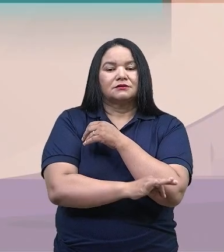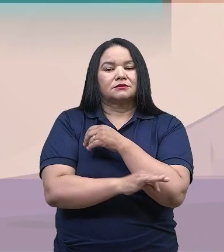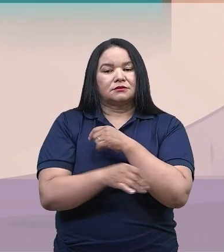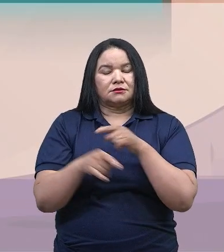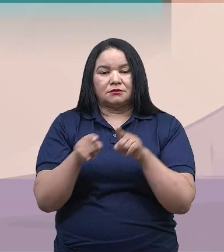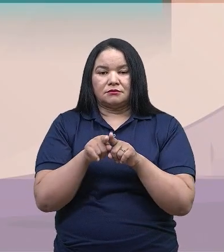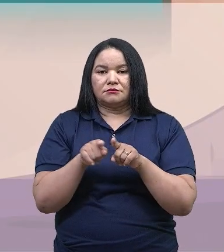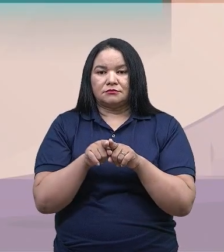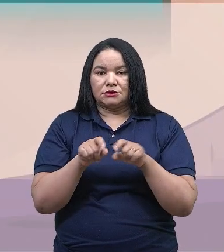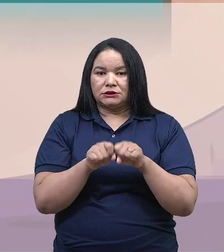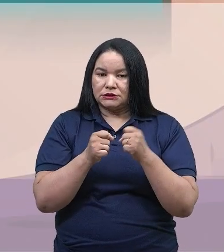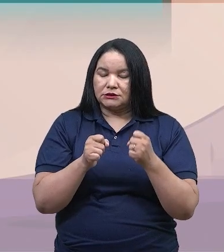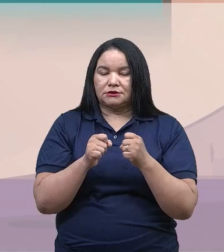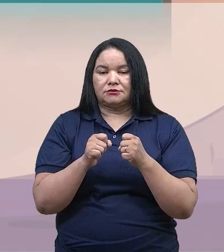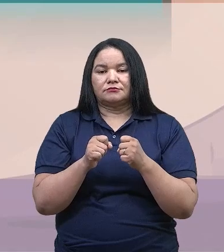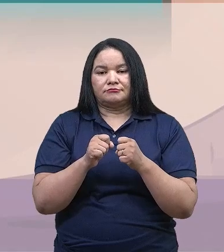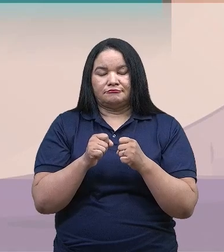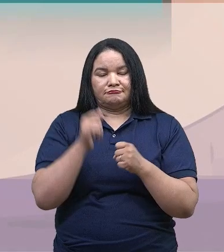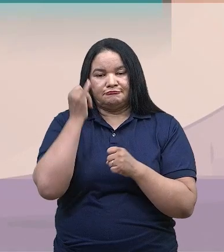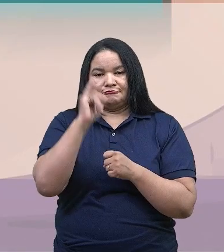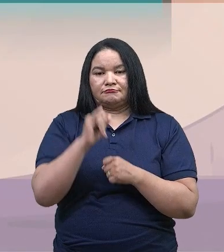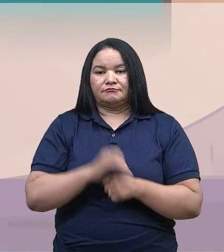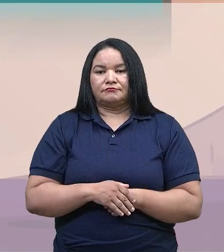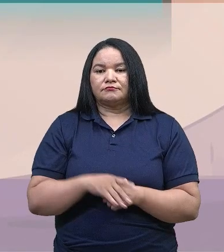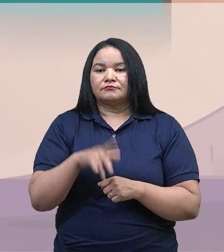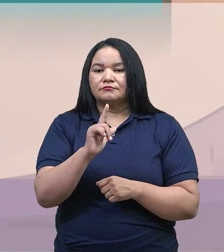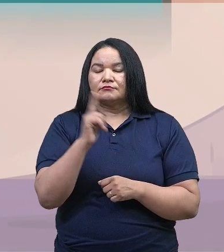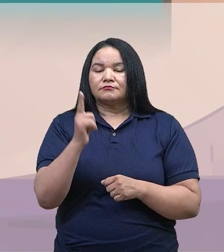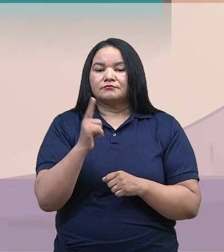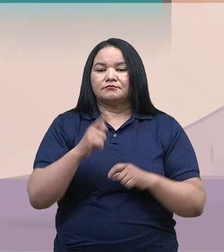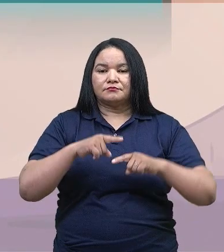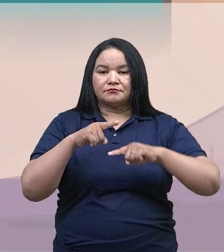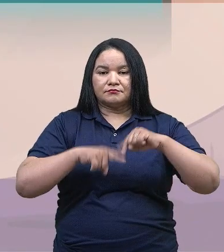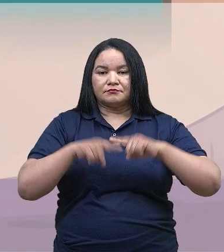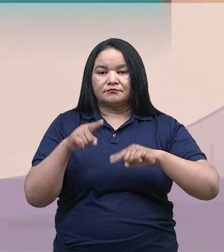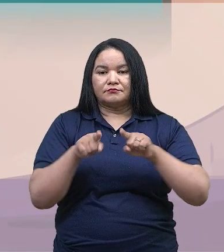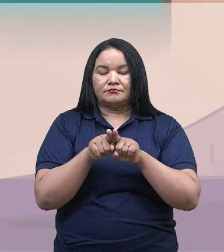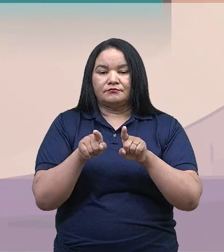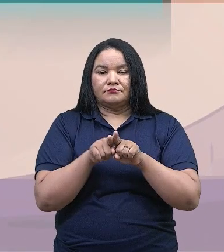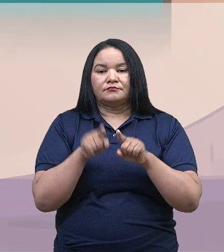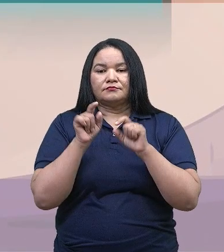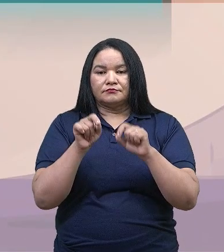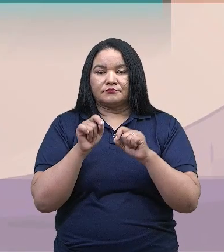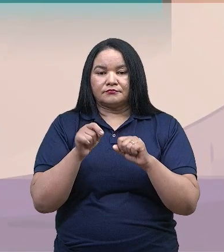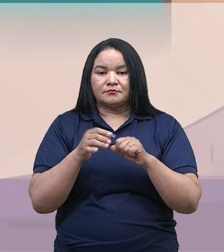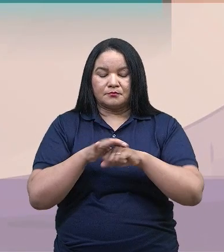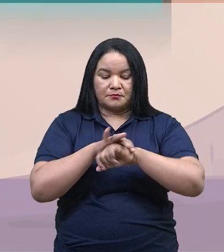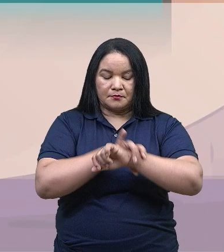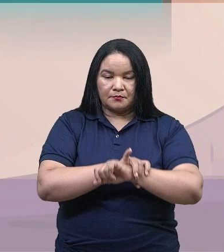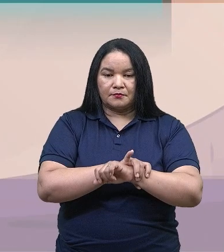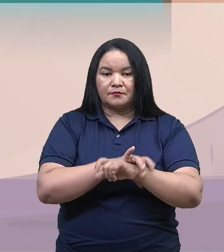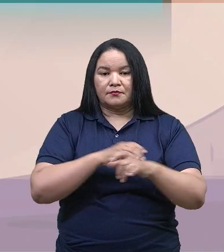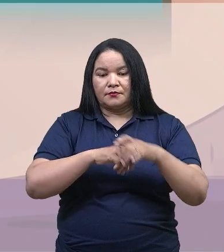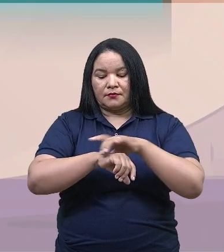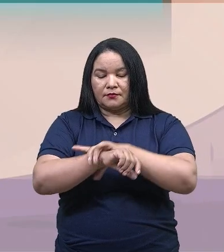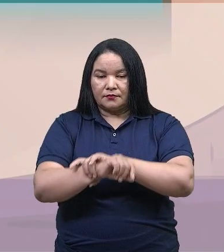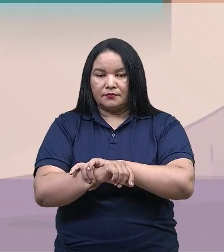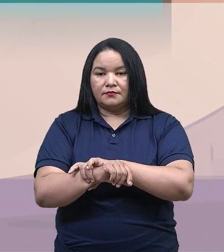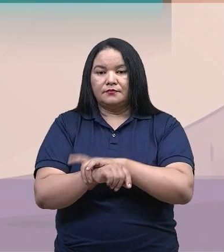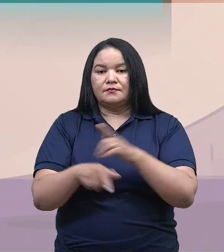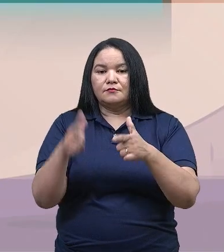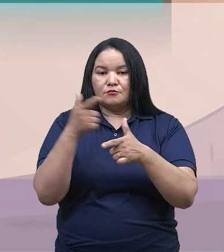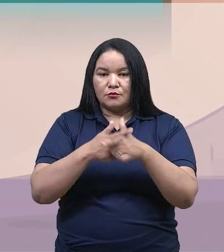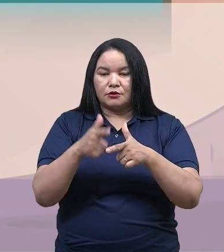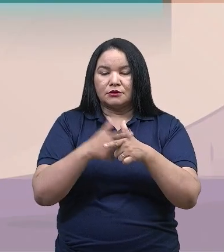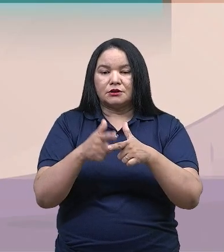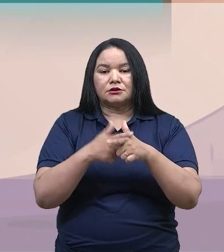também fraturas. A gente vai ter também um equipamento que é muito importante, que são as munhequeiras, que é fundamental para proteger os ossos do carpo, né,